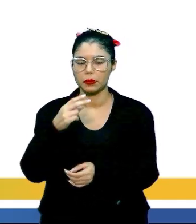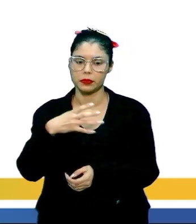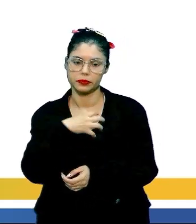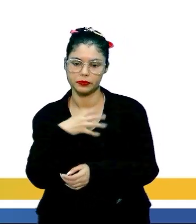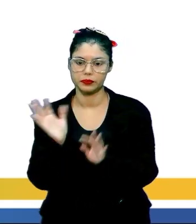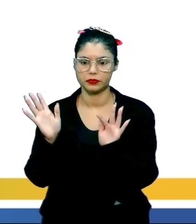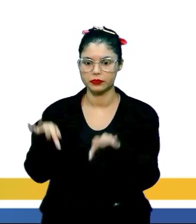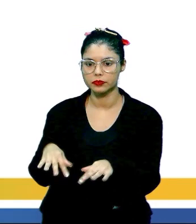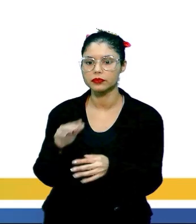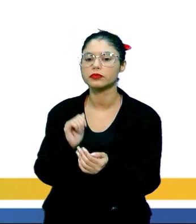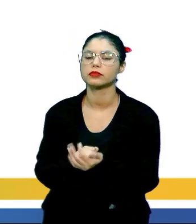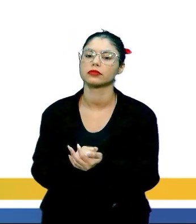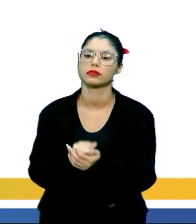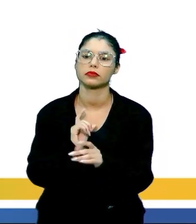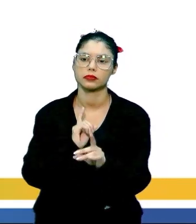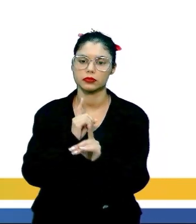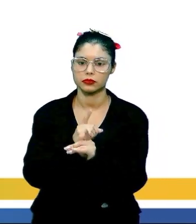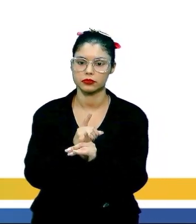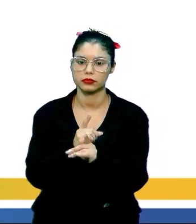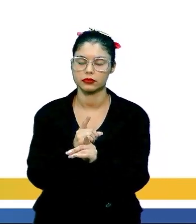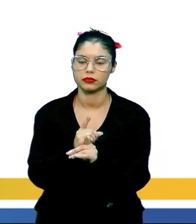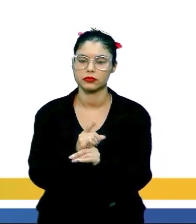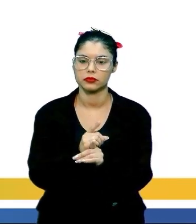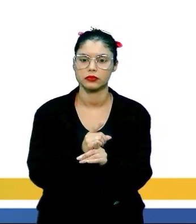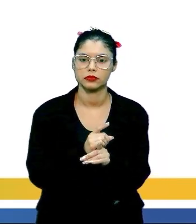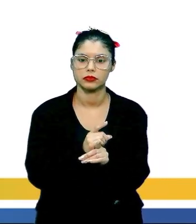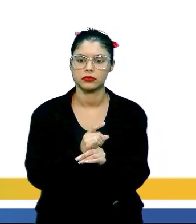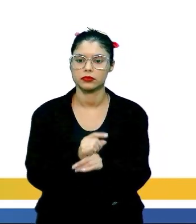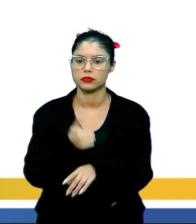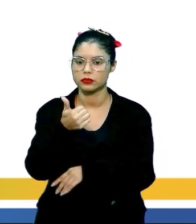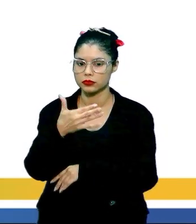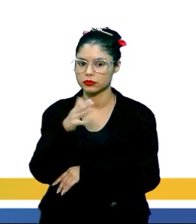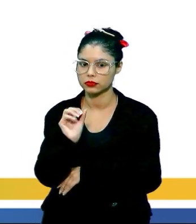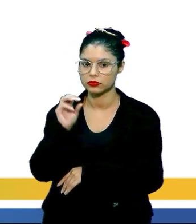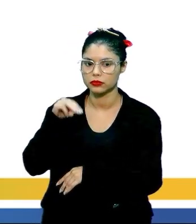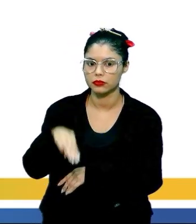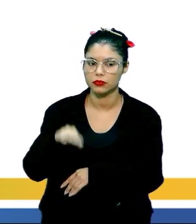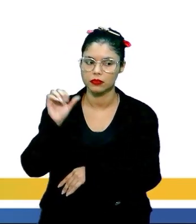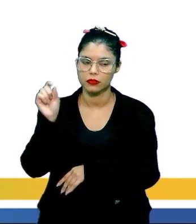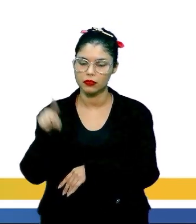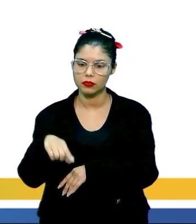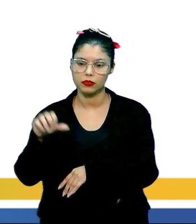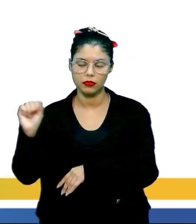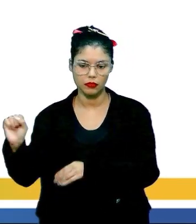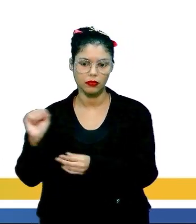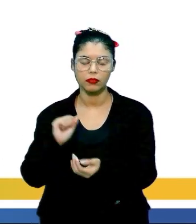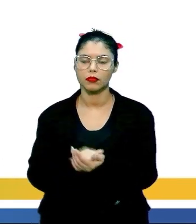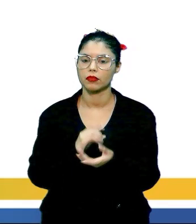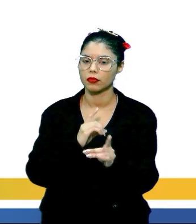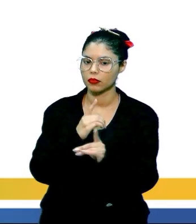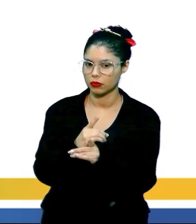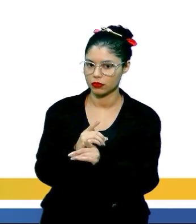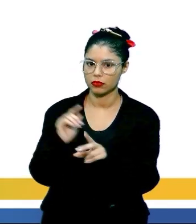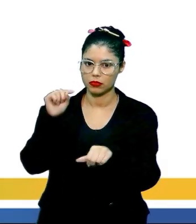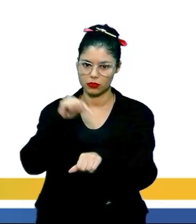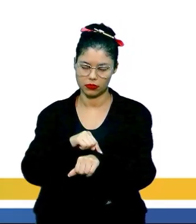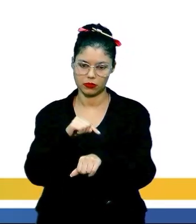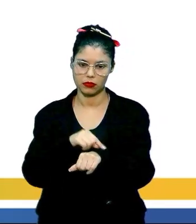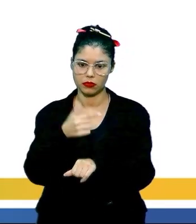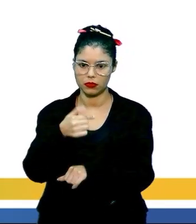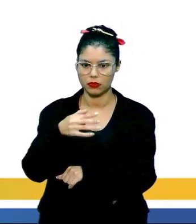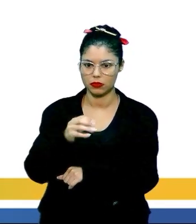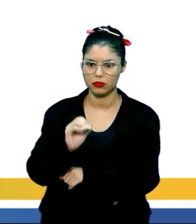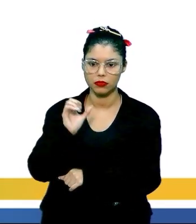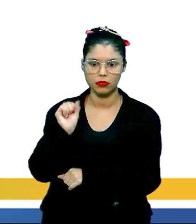momento final, ele se encontrava na velocidade de 10 metros por segundo e se encontrava no tempo de